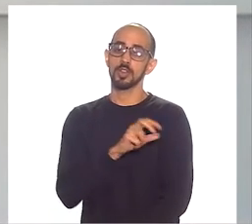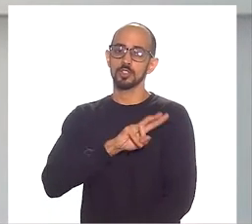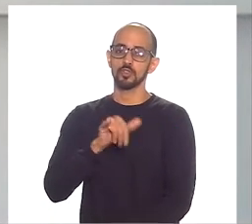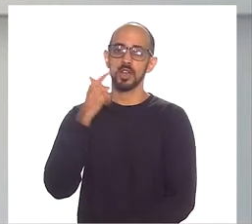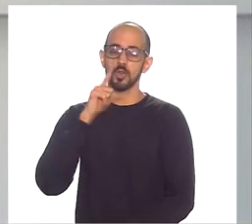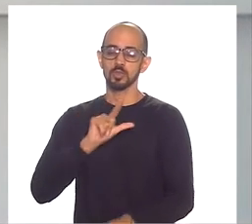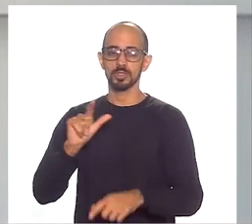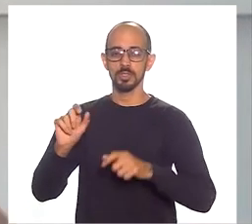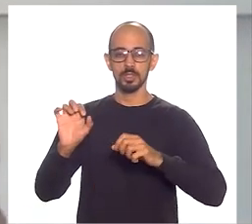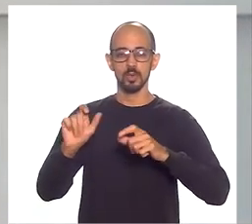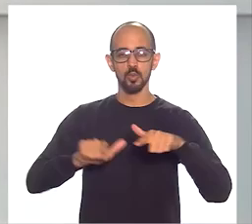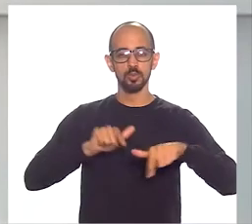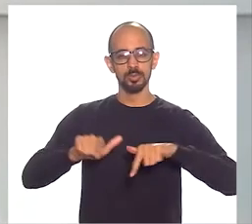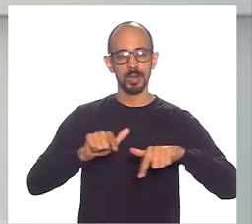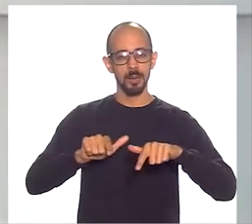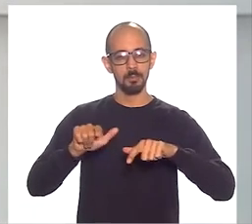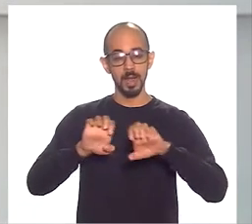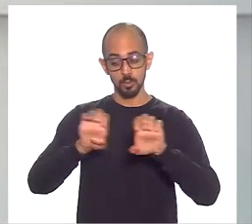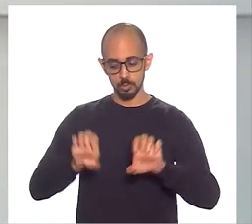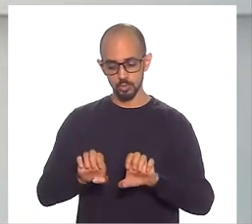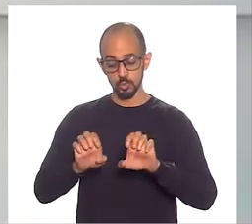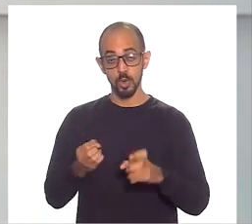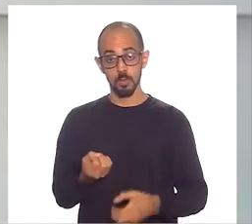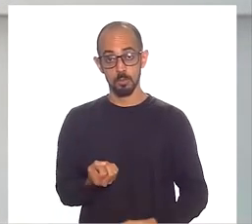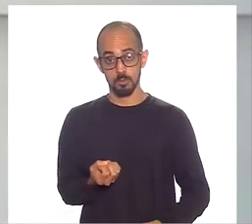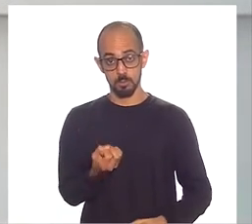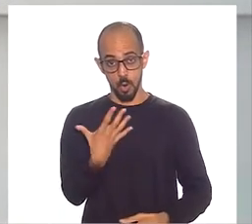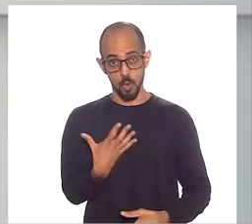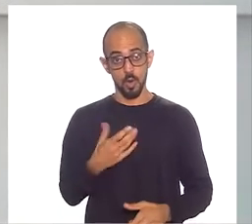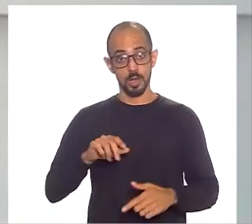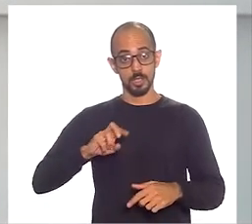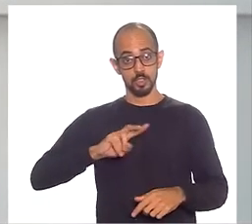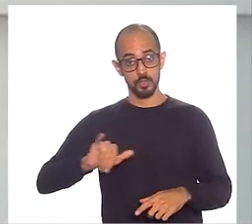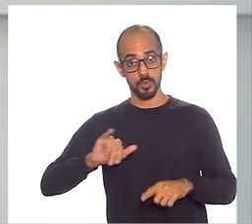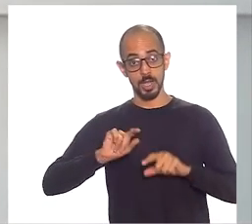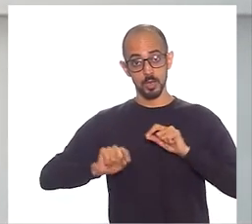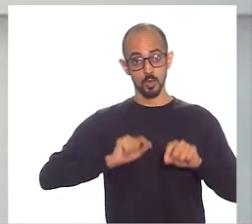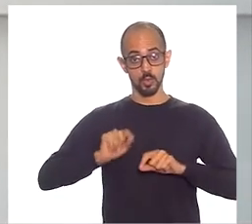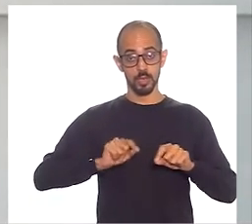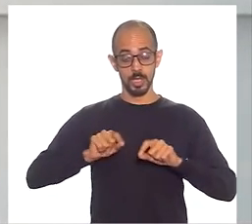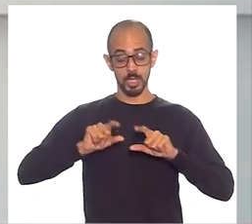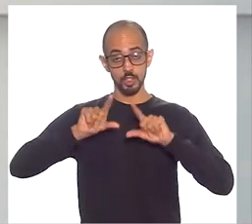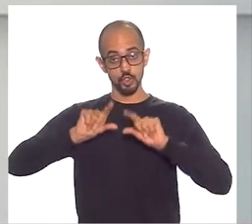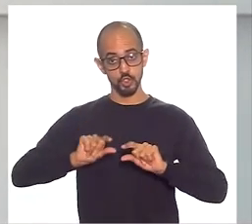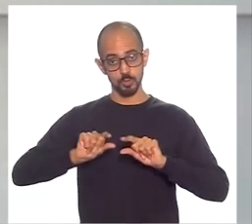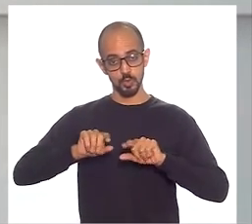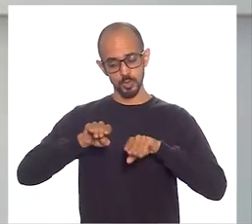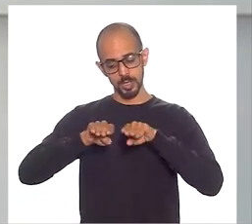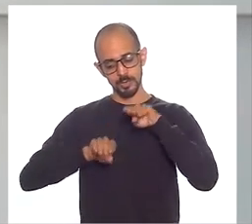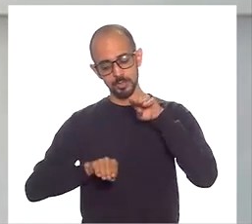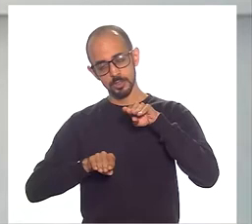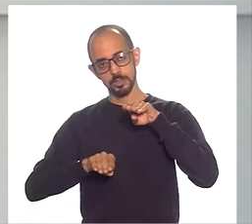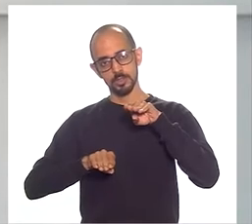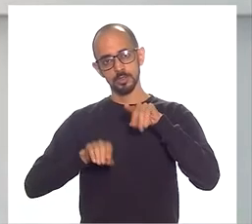estar fazendo um trabalho estrutural. Aí a gente está diminuindo a